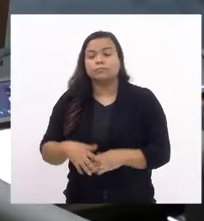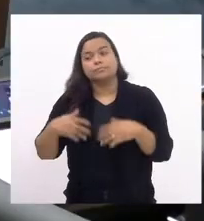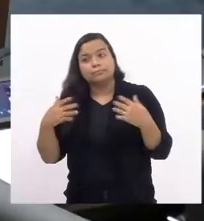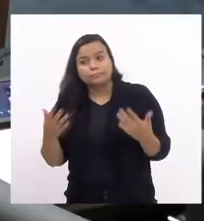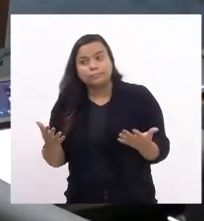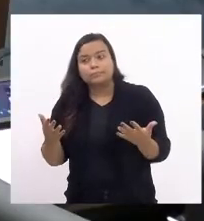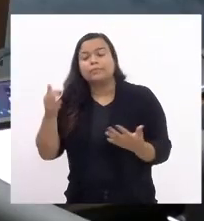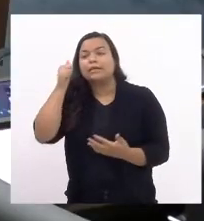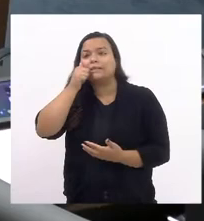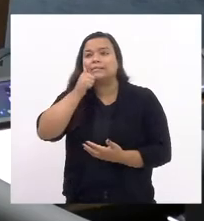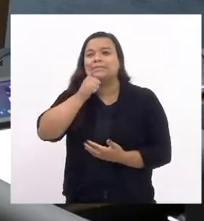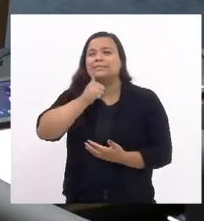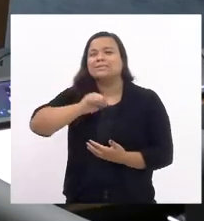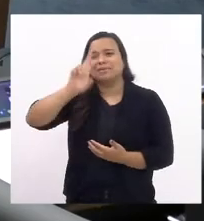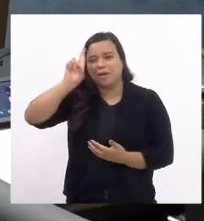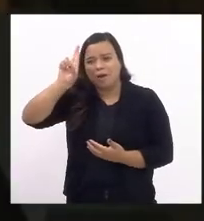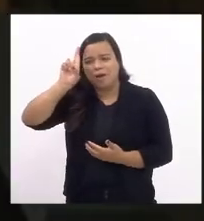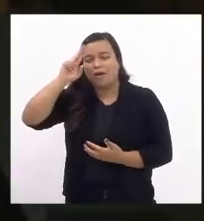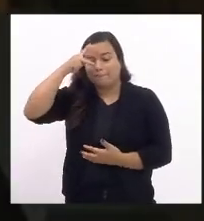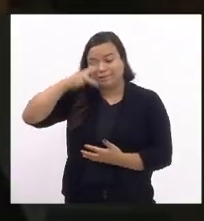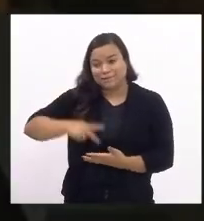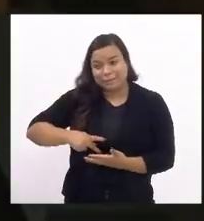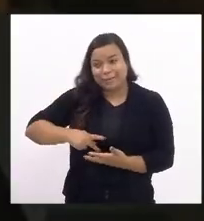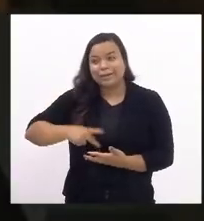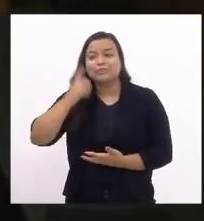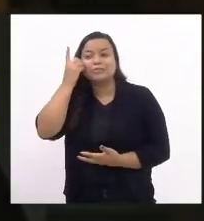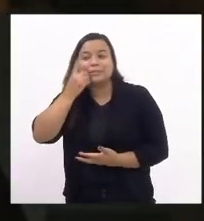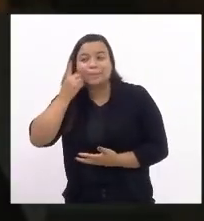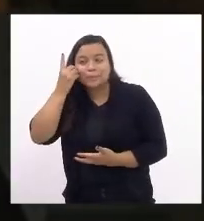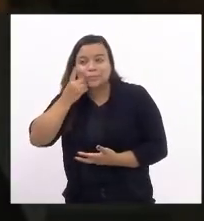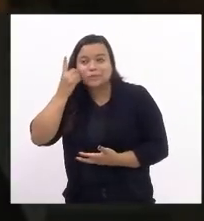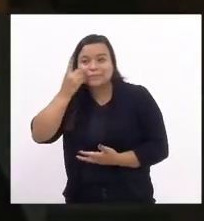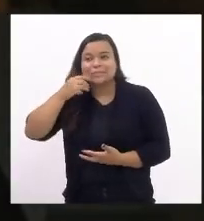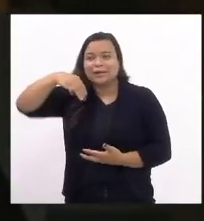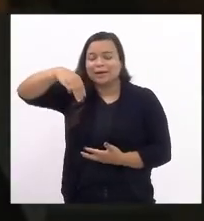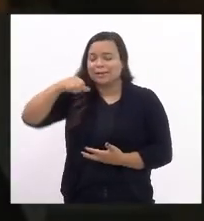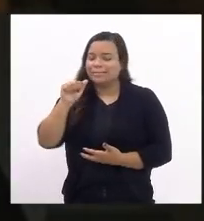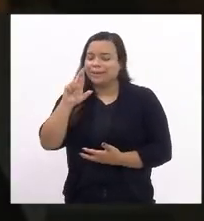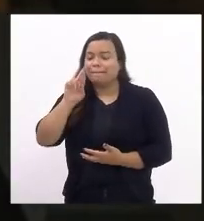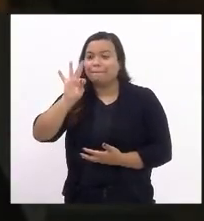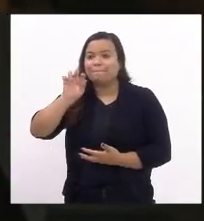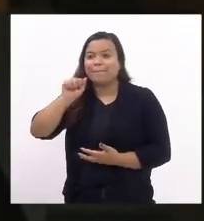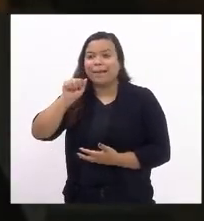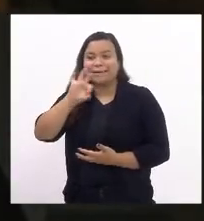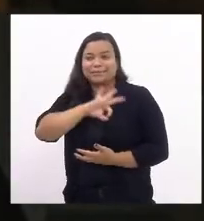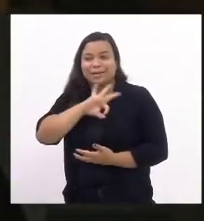Senhora presidente, deputada Marta Rocha,